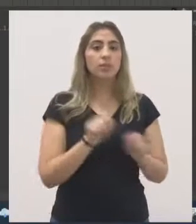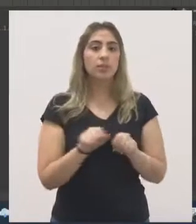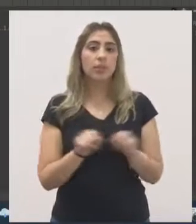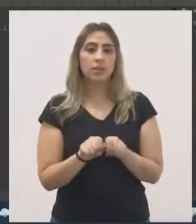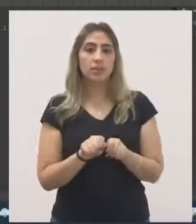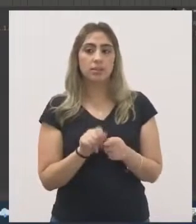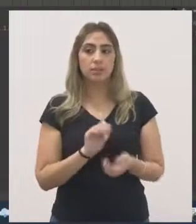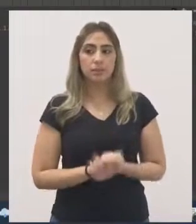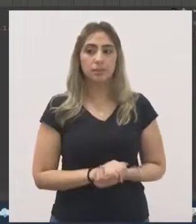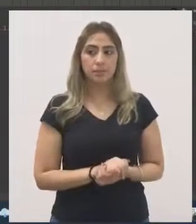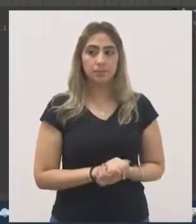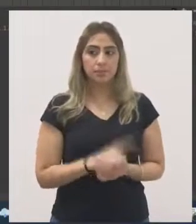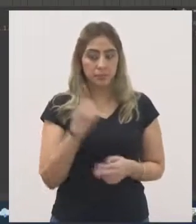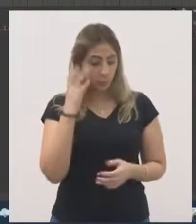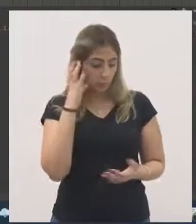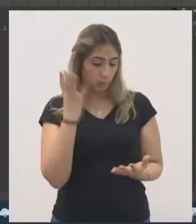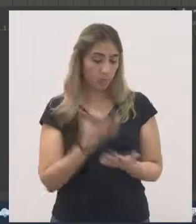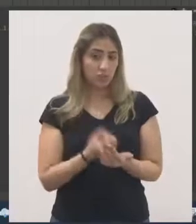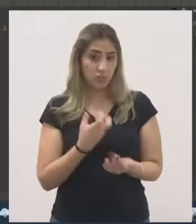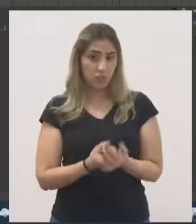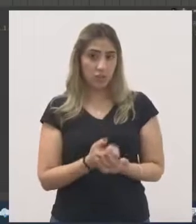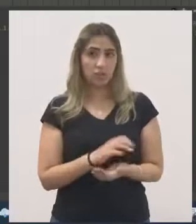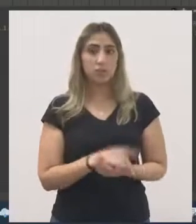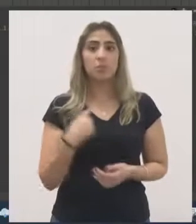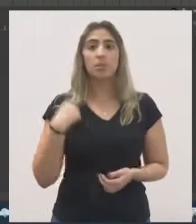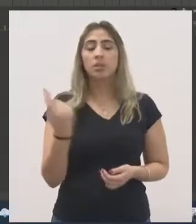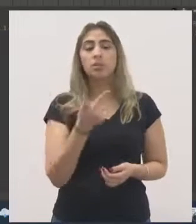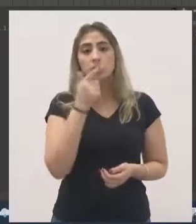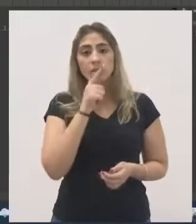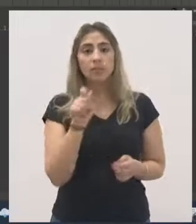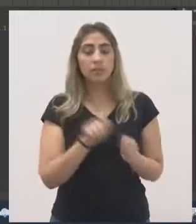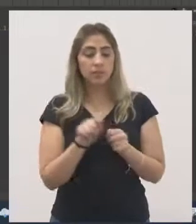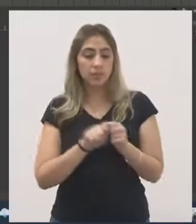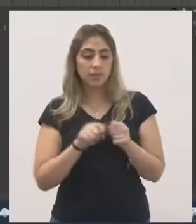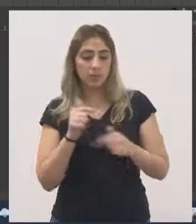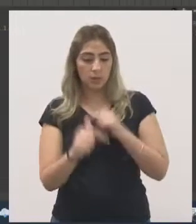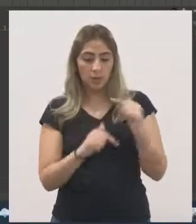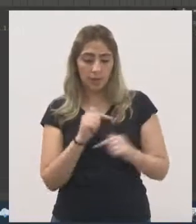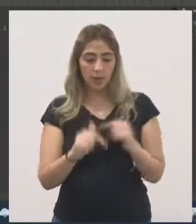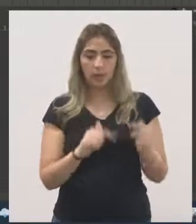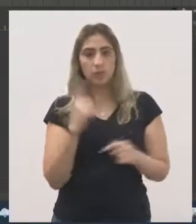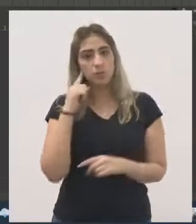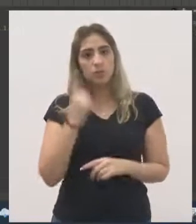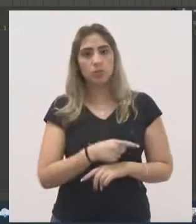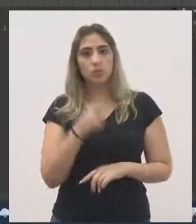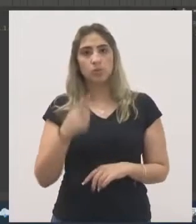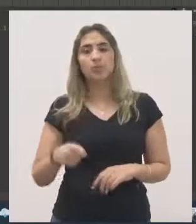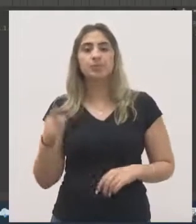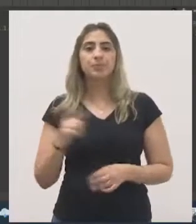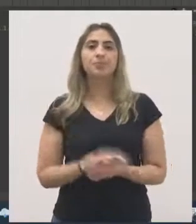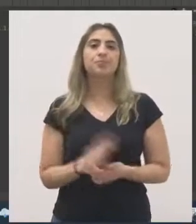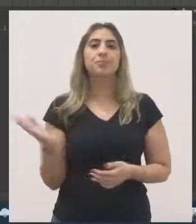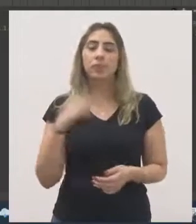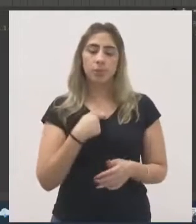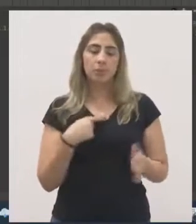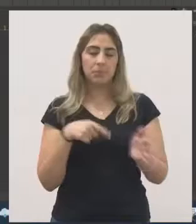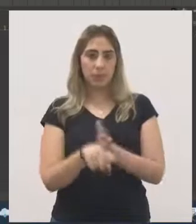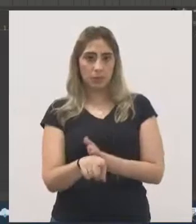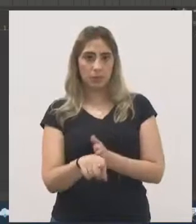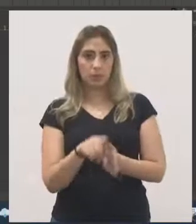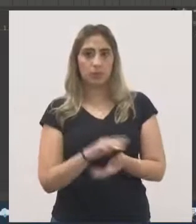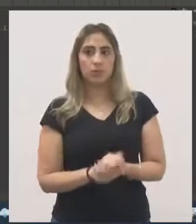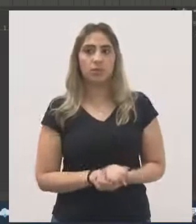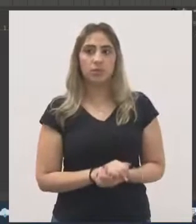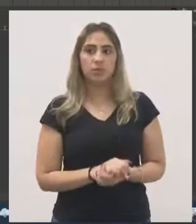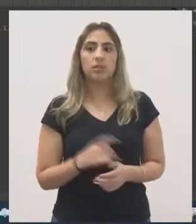fazer um podcast, para a gente conseguir produzir os nossos podcasts. Vamos para a pergunta, então,